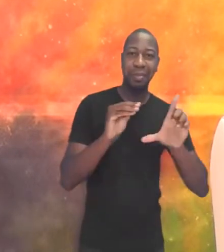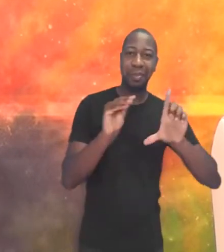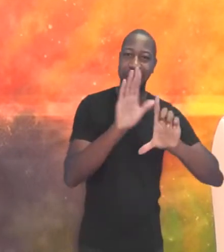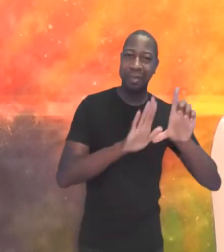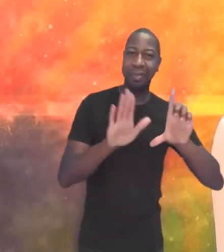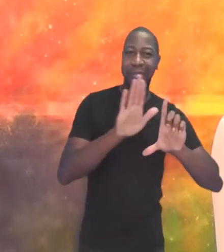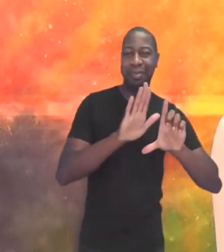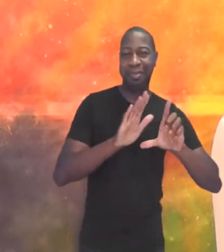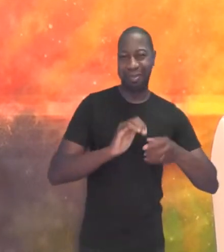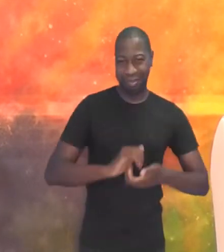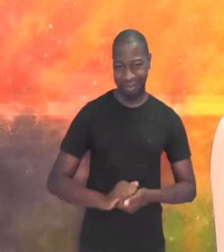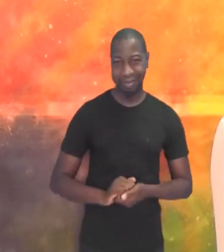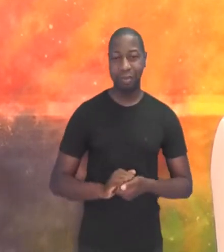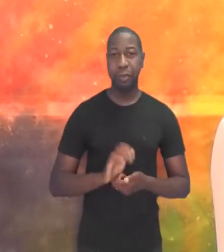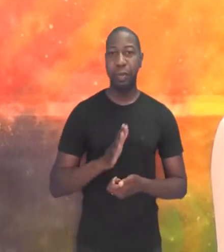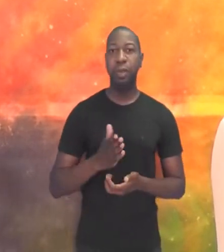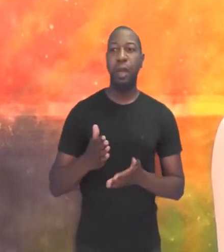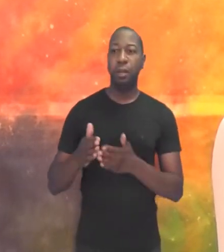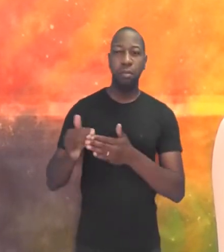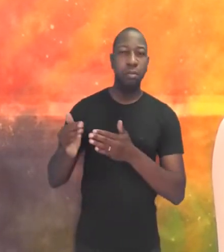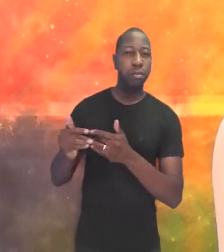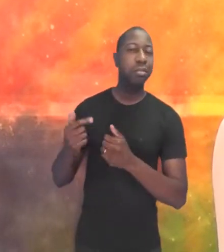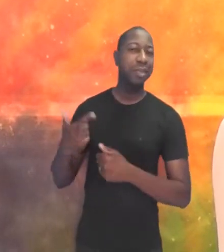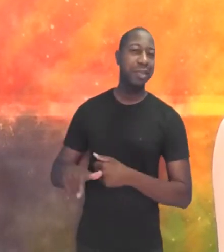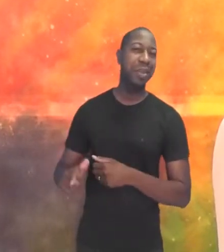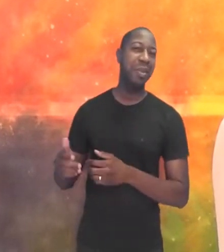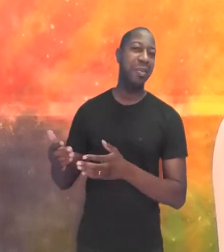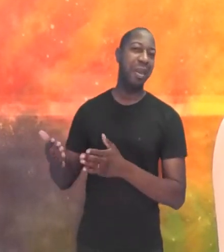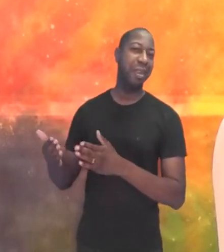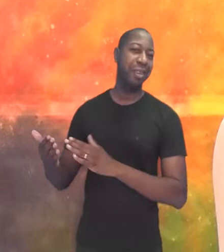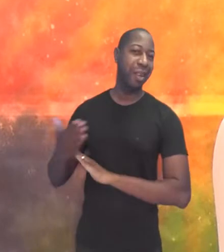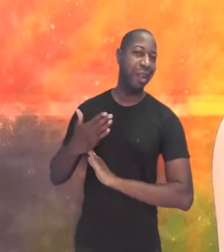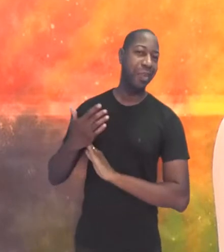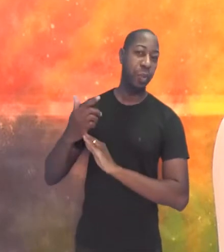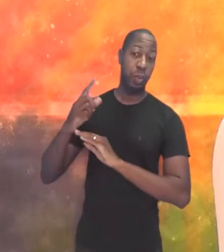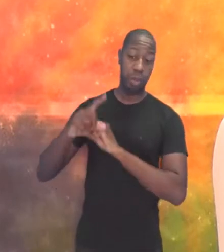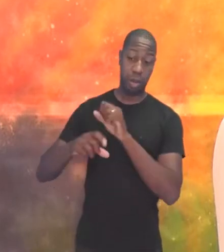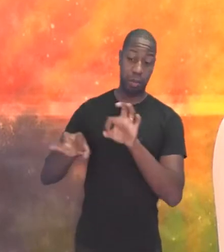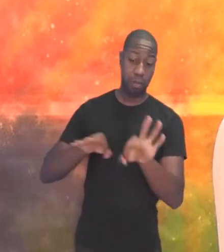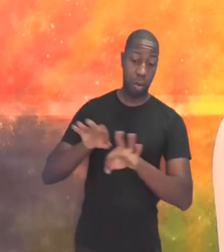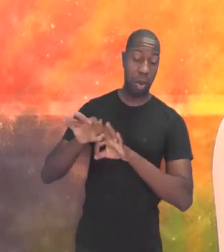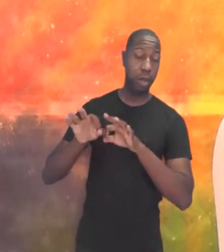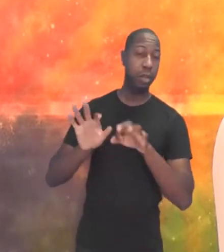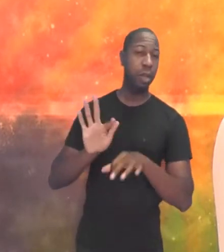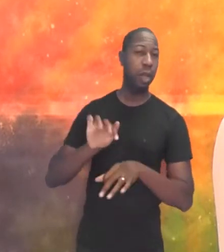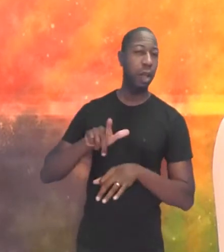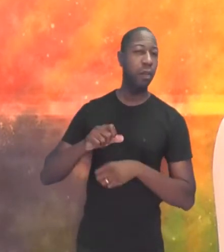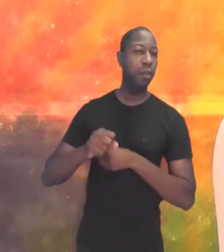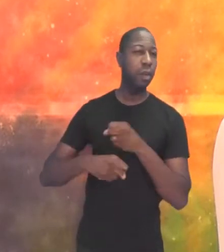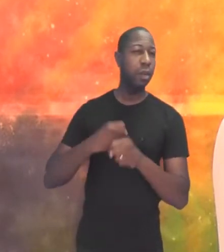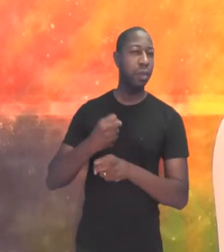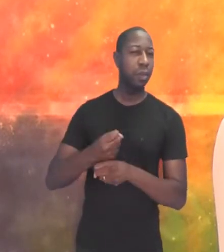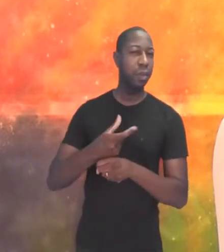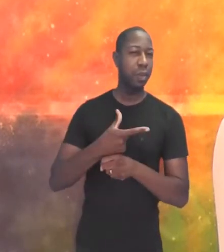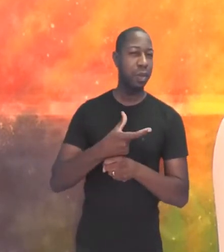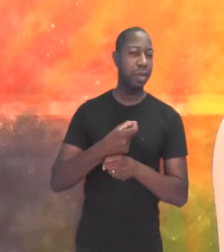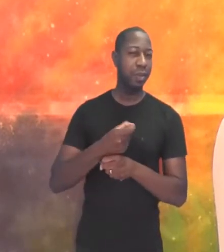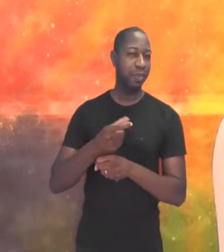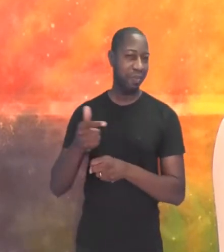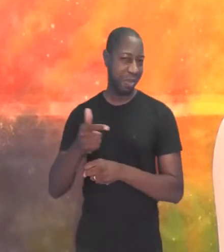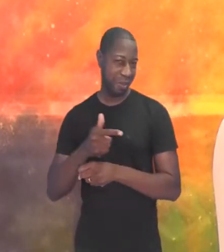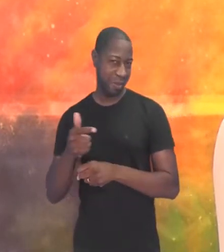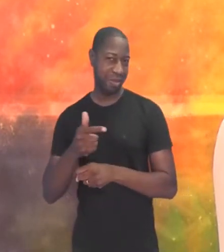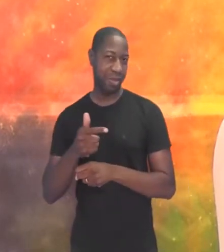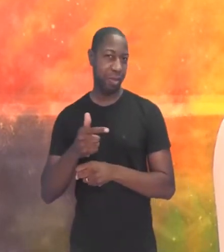desafio para o próximo ano, 2022, estar no palco com essas composições. E agradecer a todo mundo